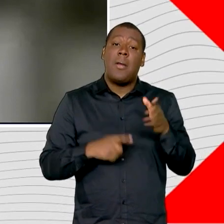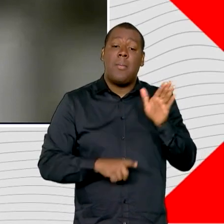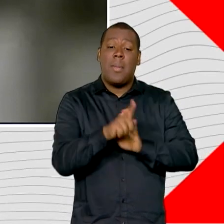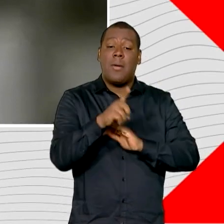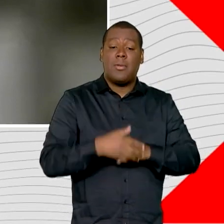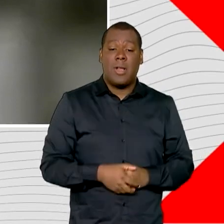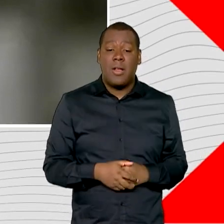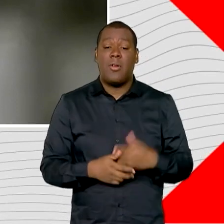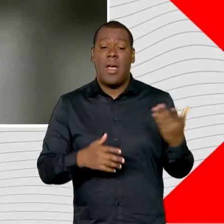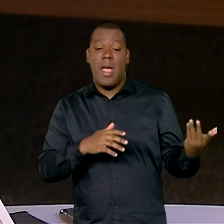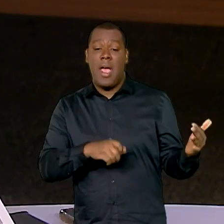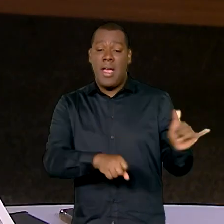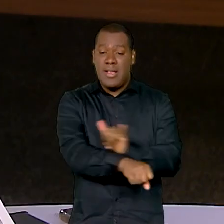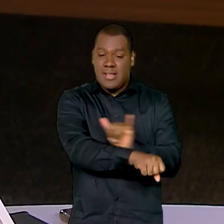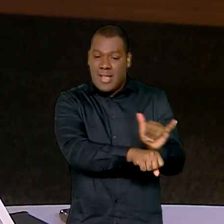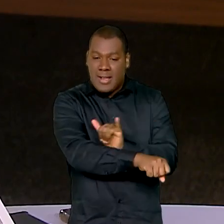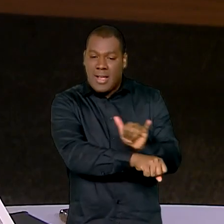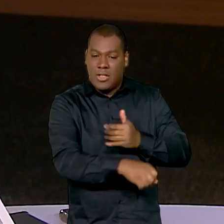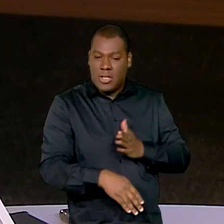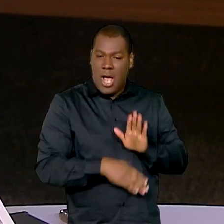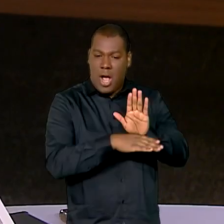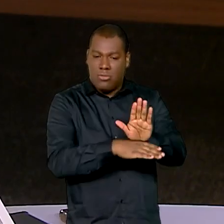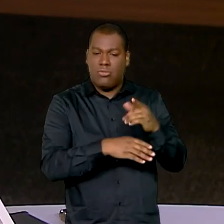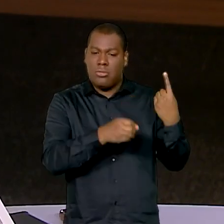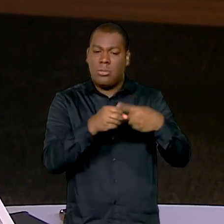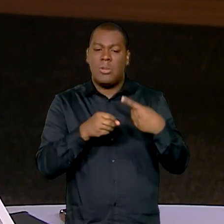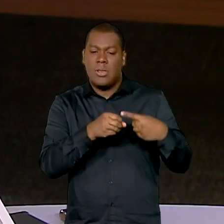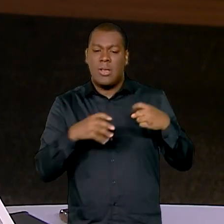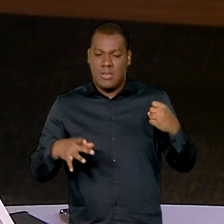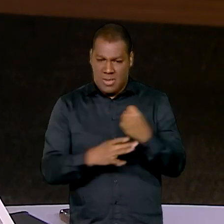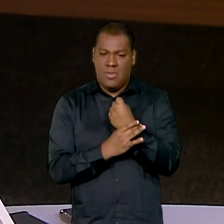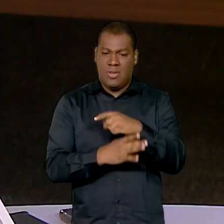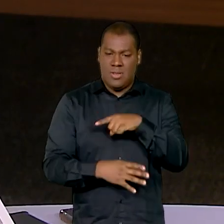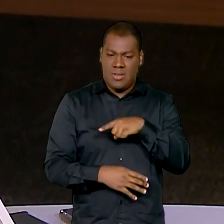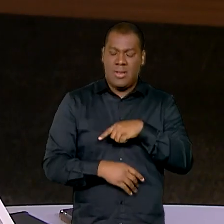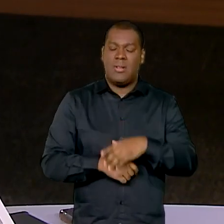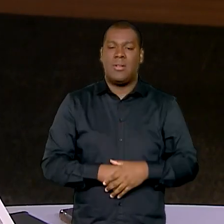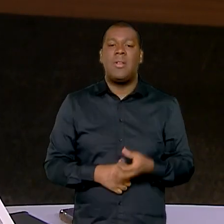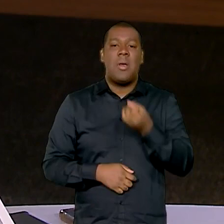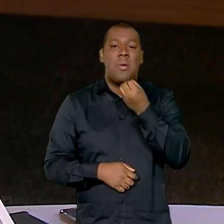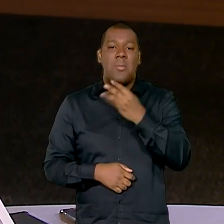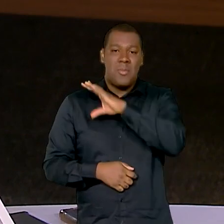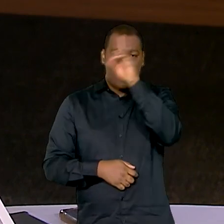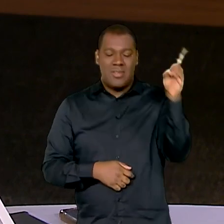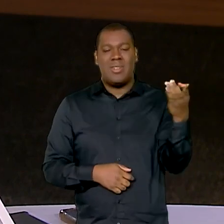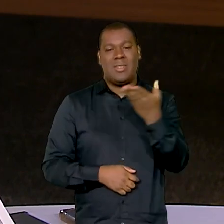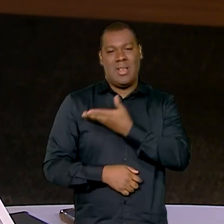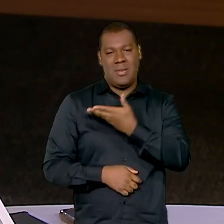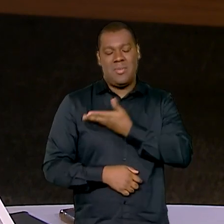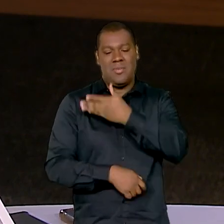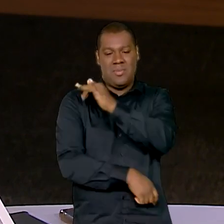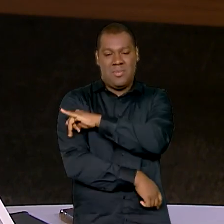situações? Tâmara, bom dia a todos amigos aí, amigas do Rio de Janeiro. Sim, nós